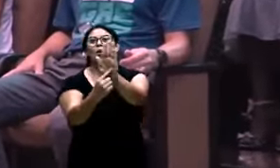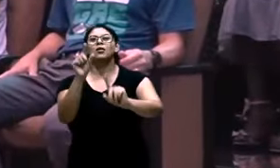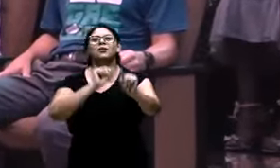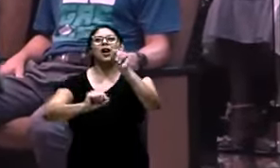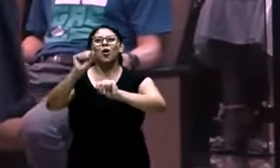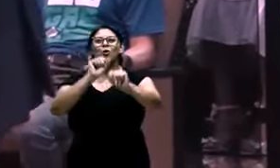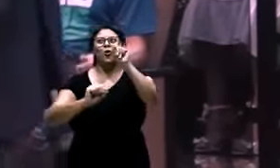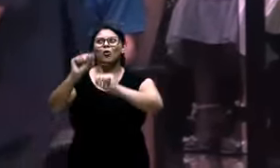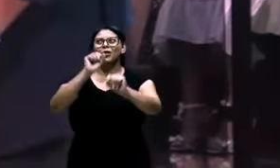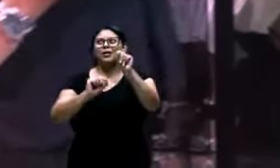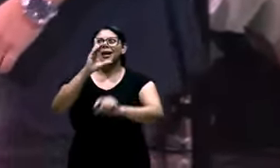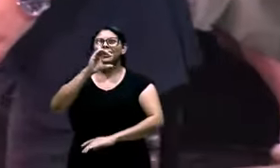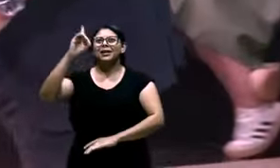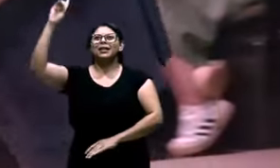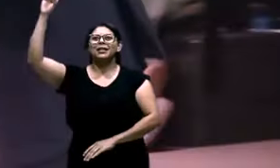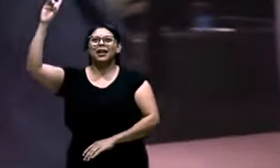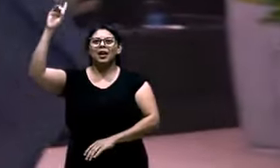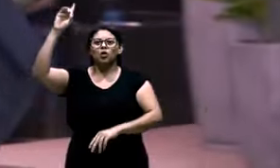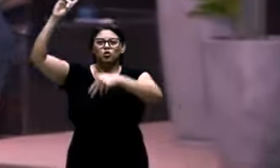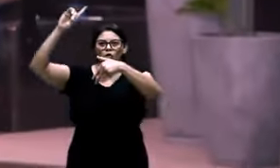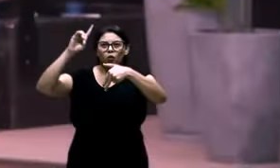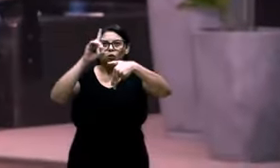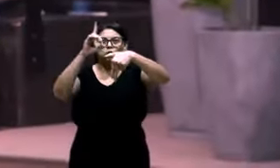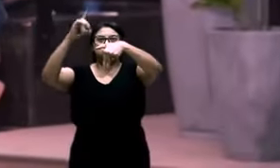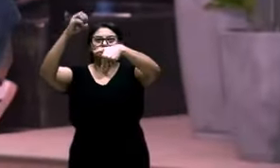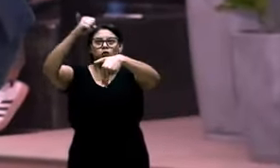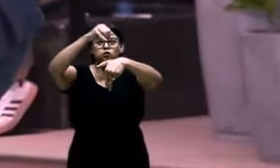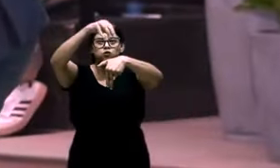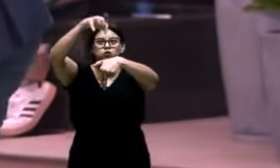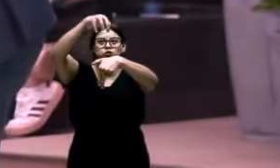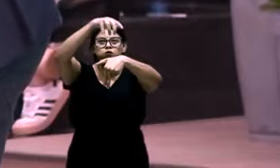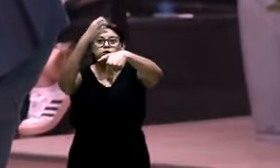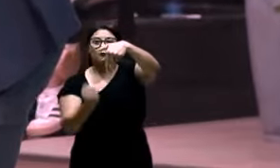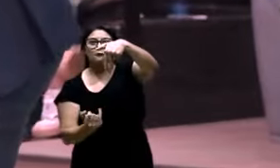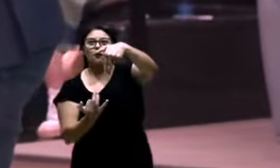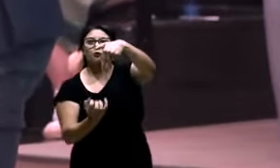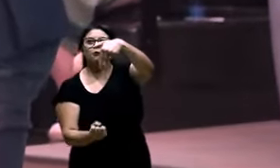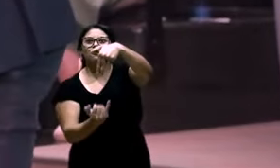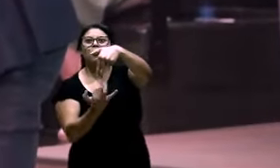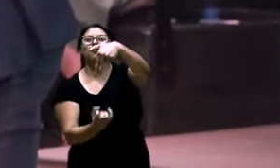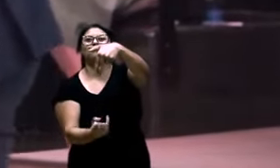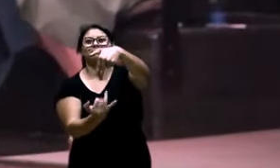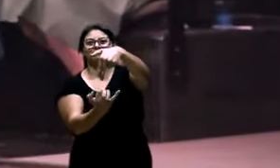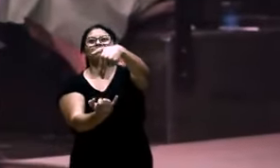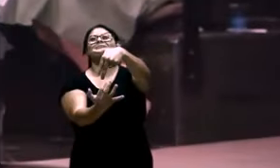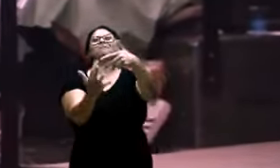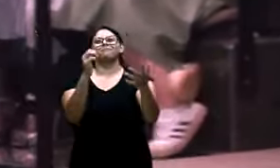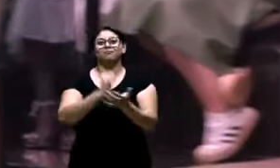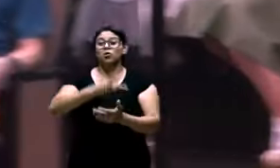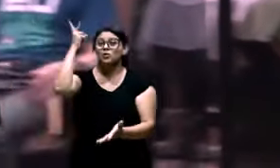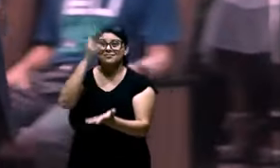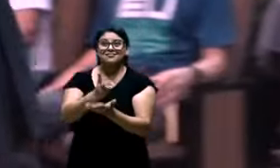fogo. Levítico capítulo de número 6: a chama que acende no altar é fogo.